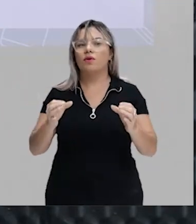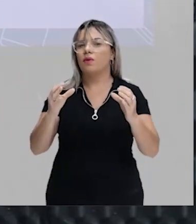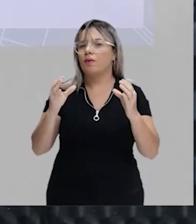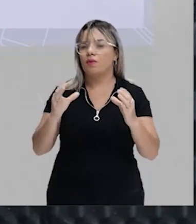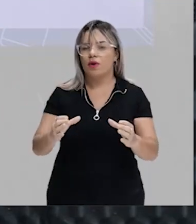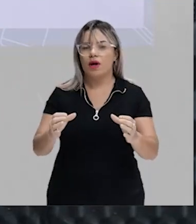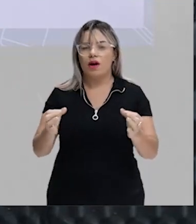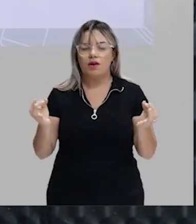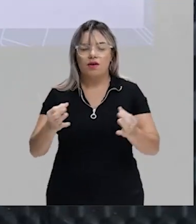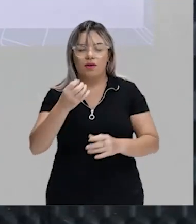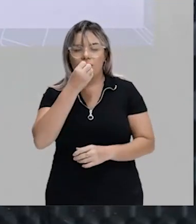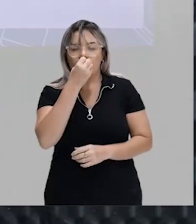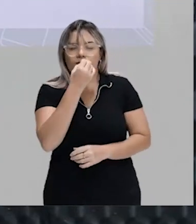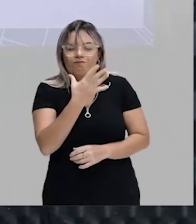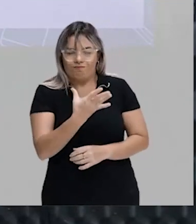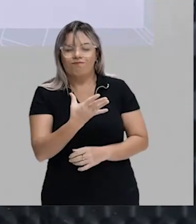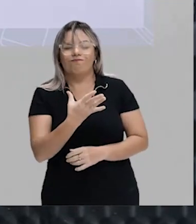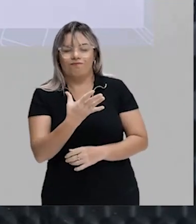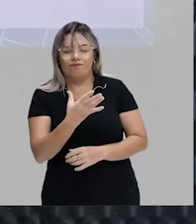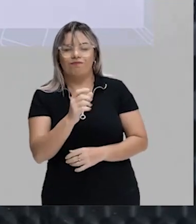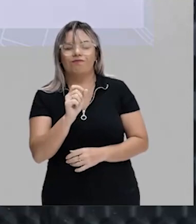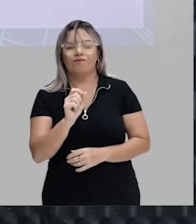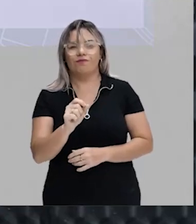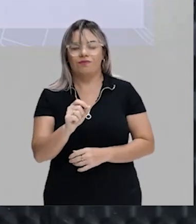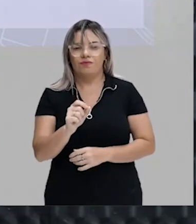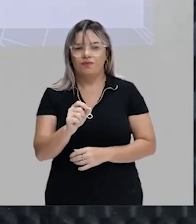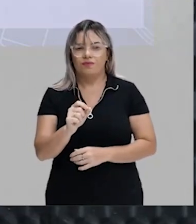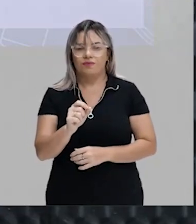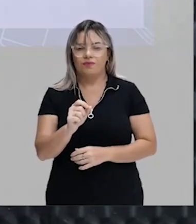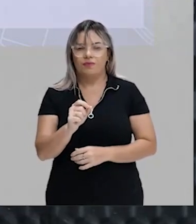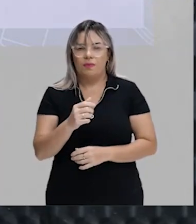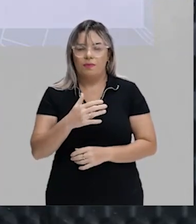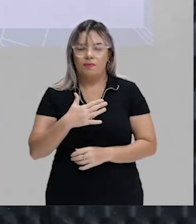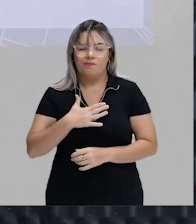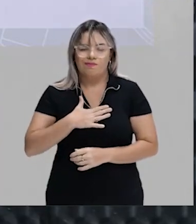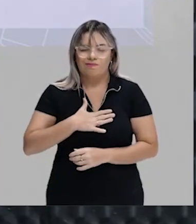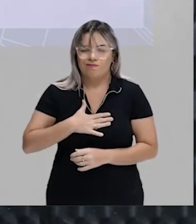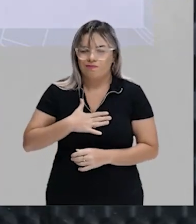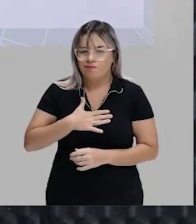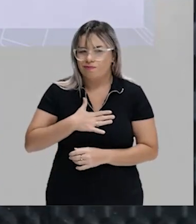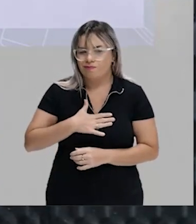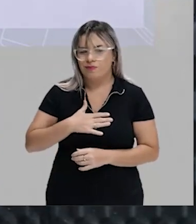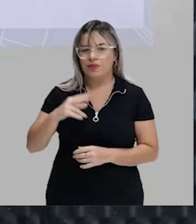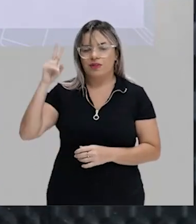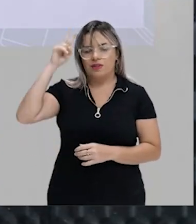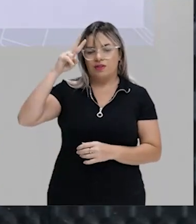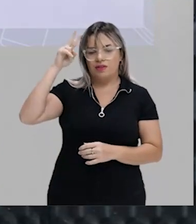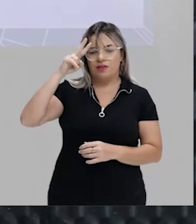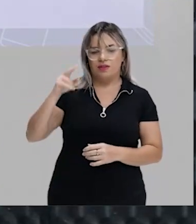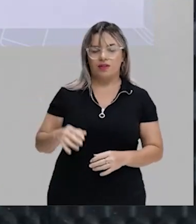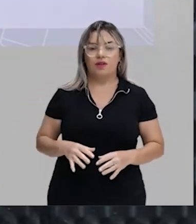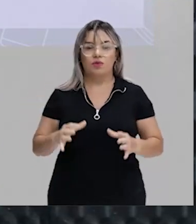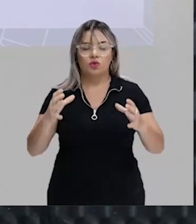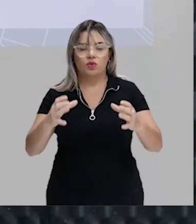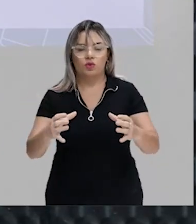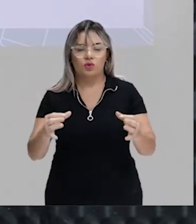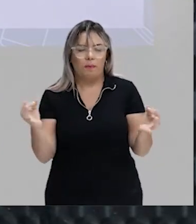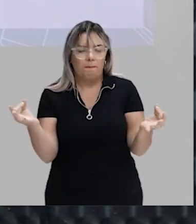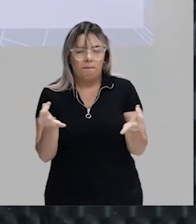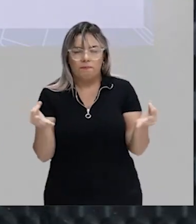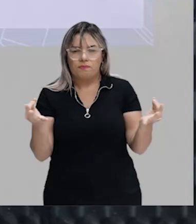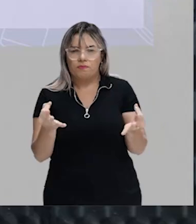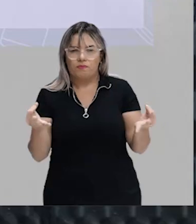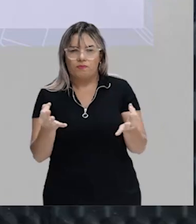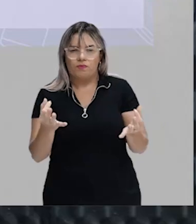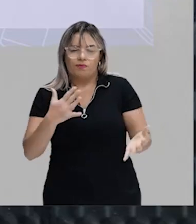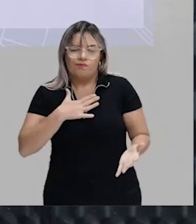coisas boas, é um lugar de coisas agradáveis. Quando a gente lembra de paraíso, a gente lembra de lugar